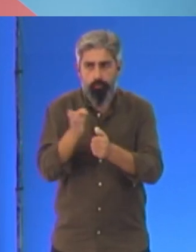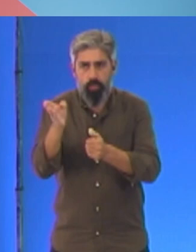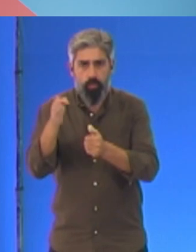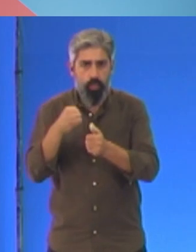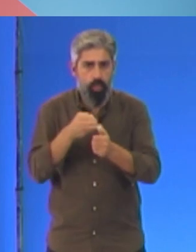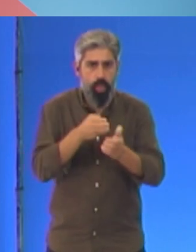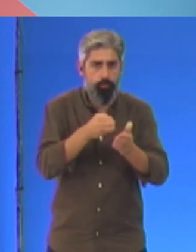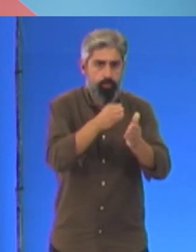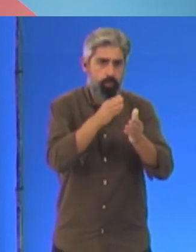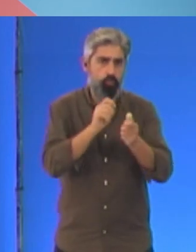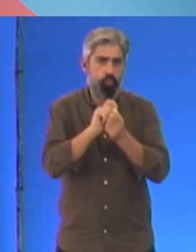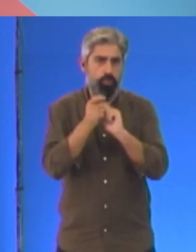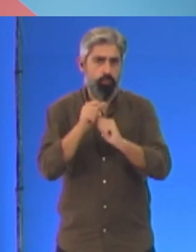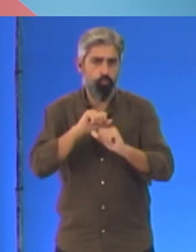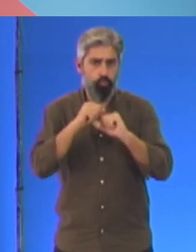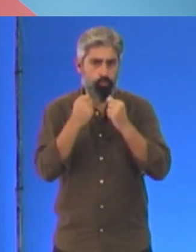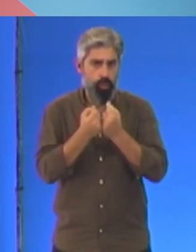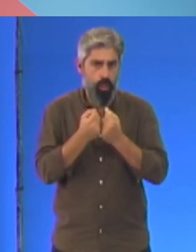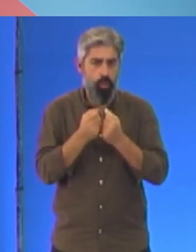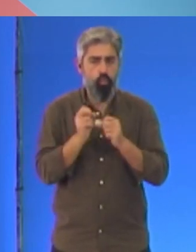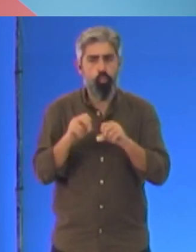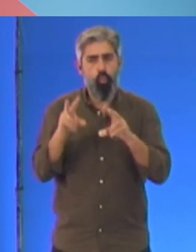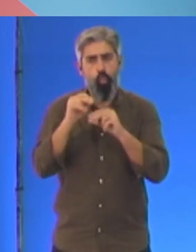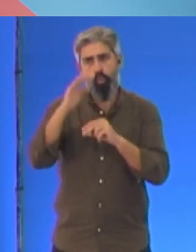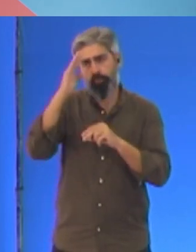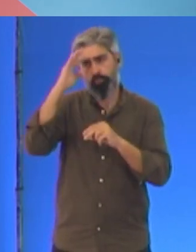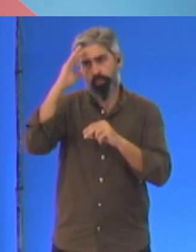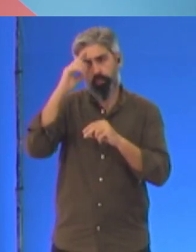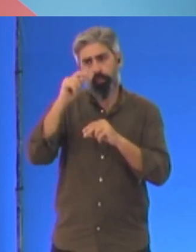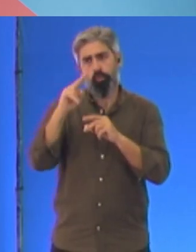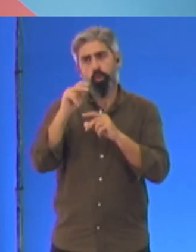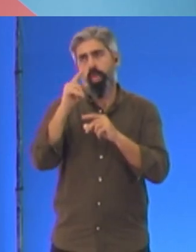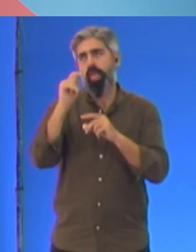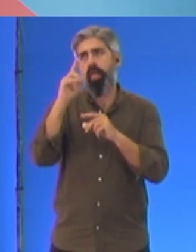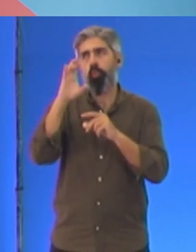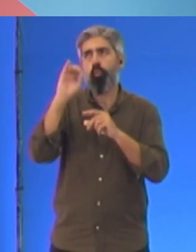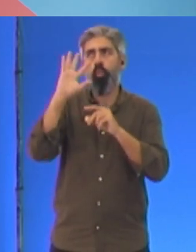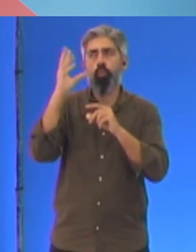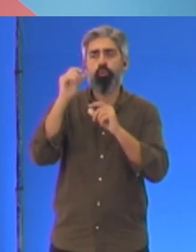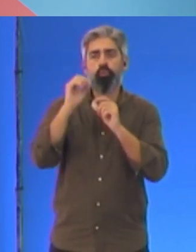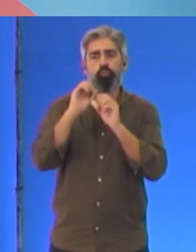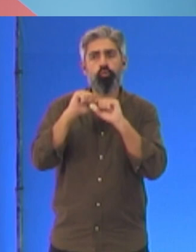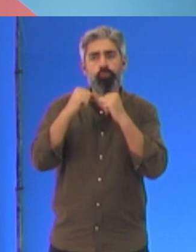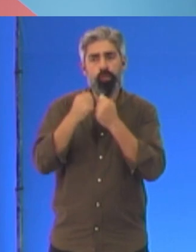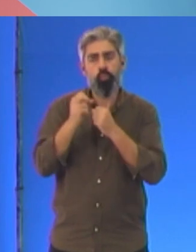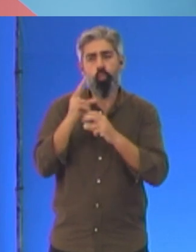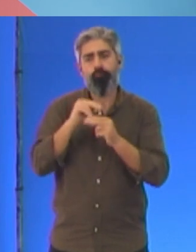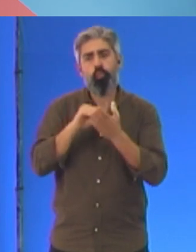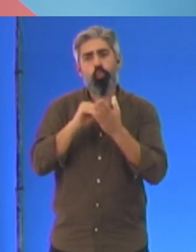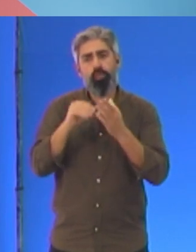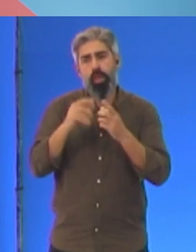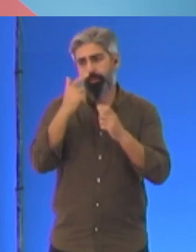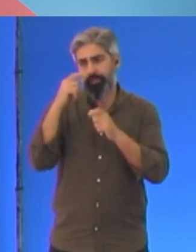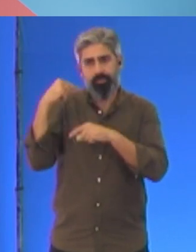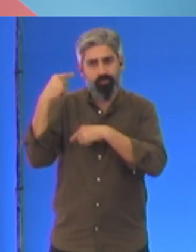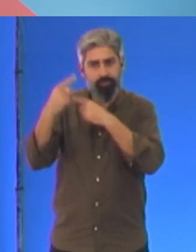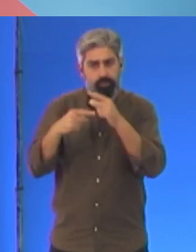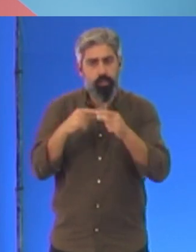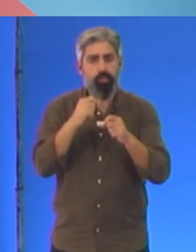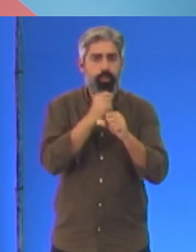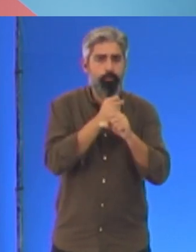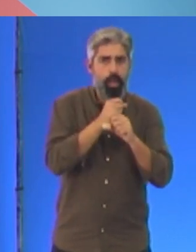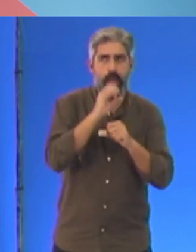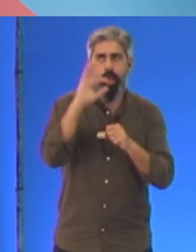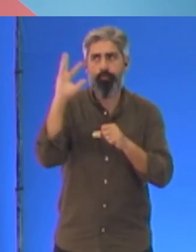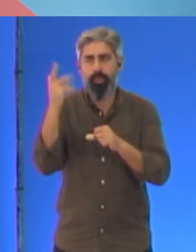mudanças sociais na conquista de um Novo Horizonte é concilista de um novo contrato de civilizacional entre o trabalho ambiente e